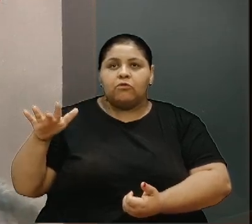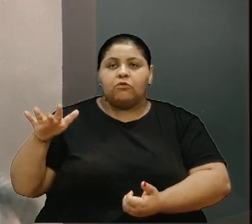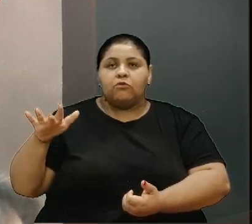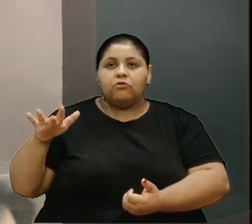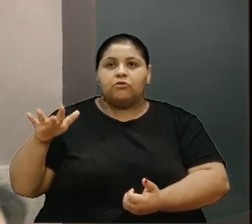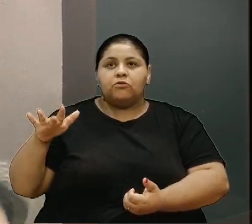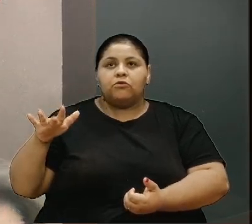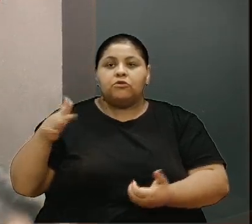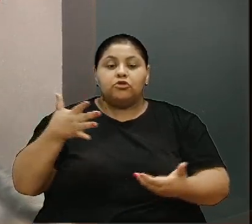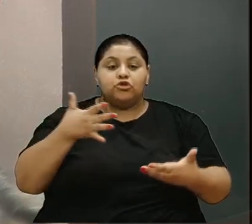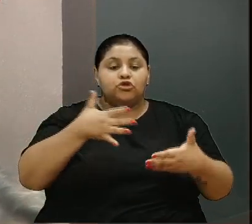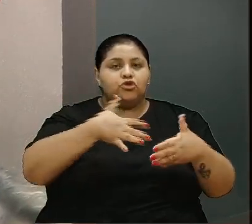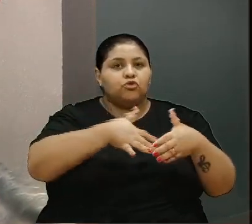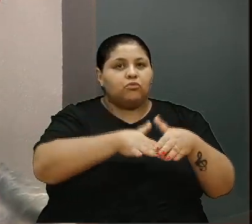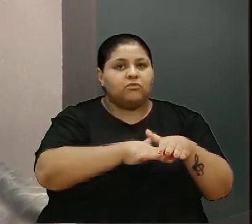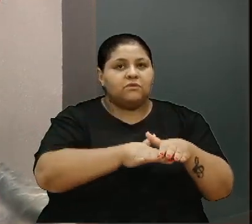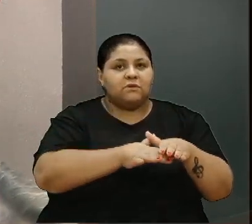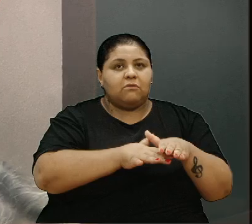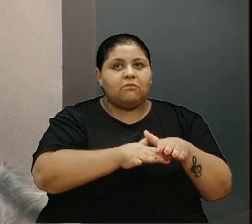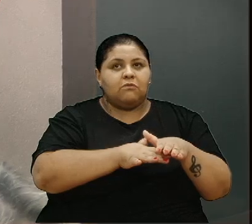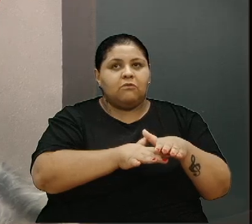inclusão que não receberam